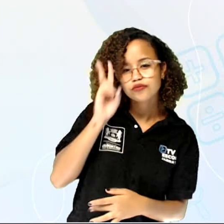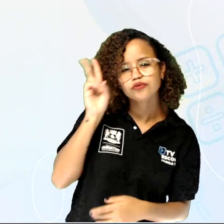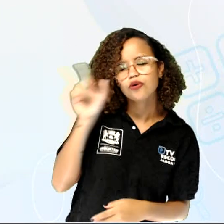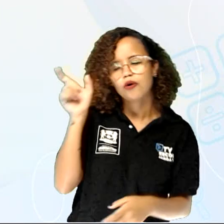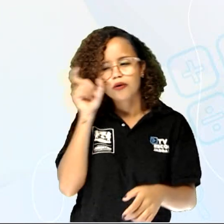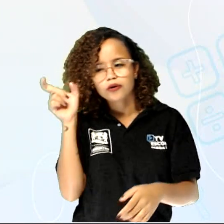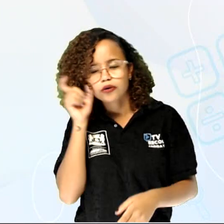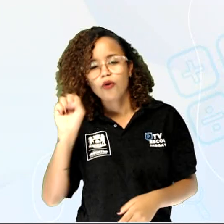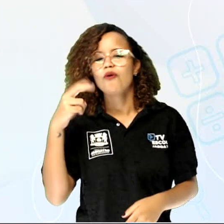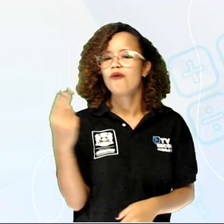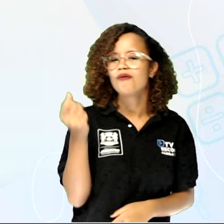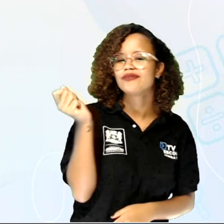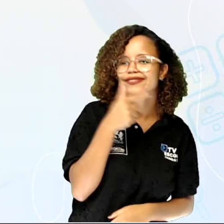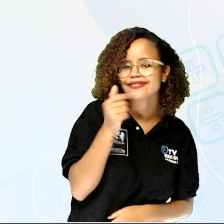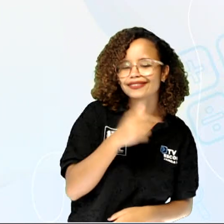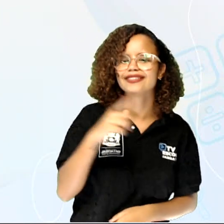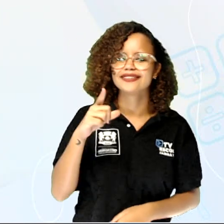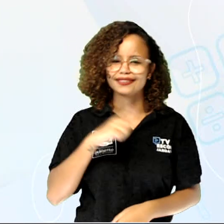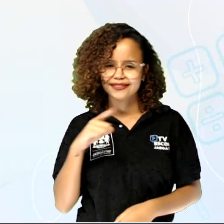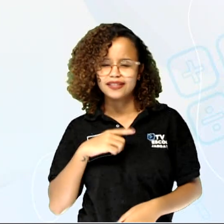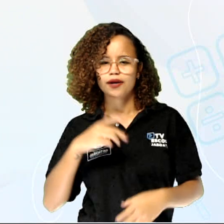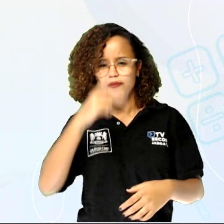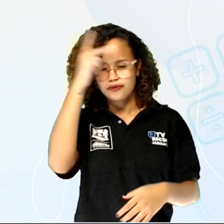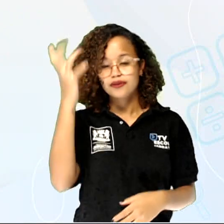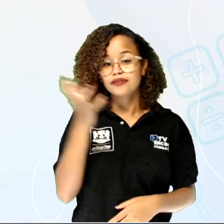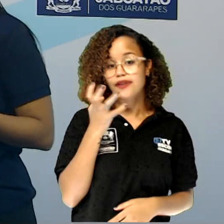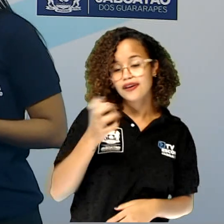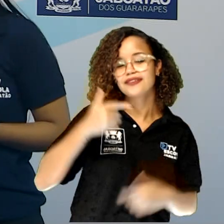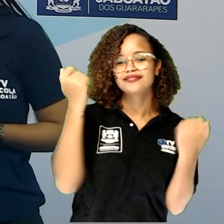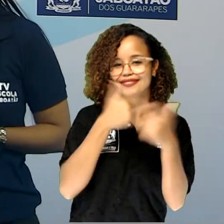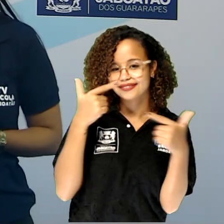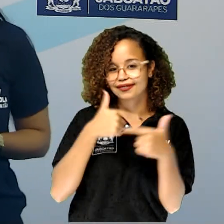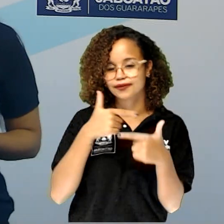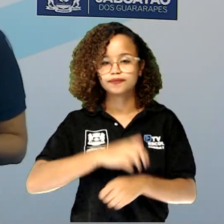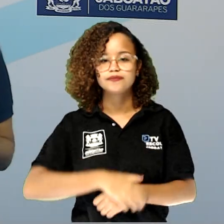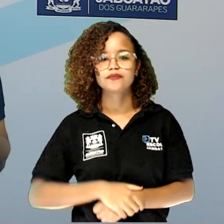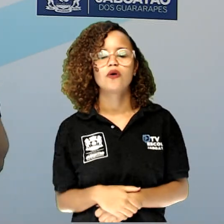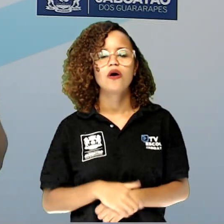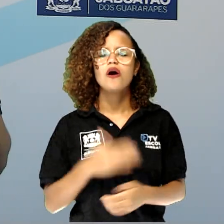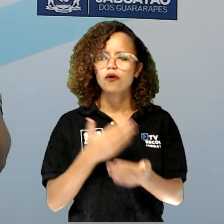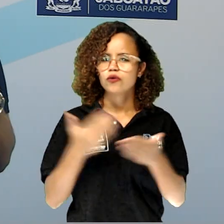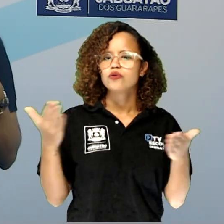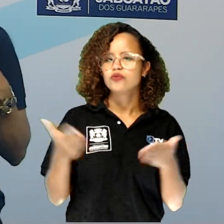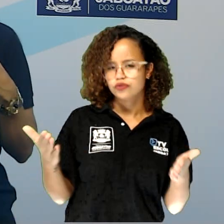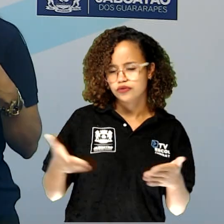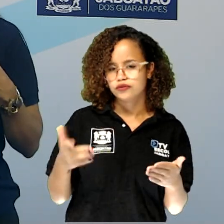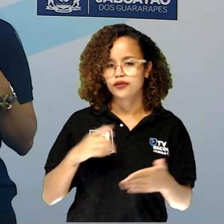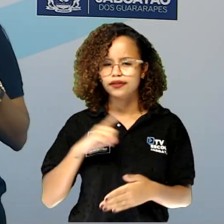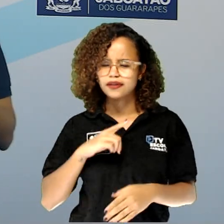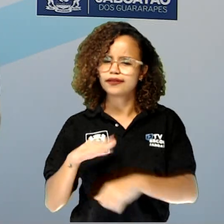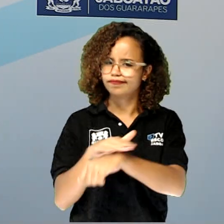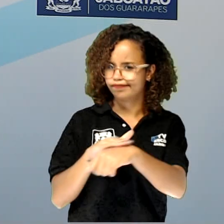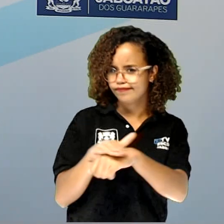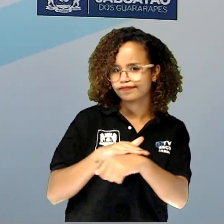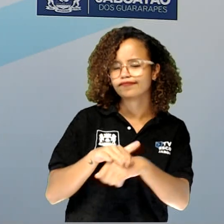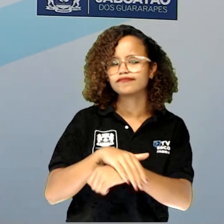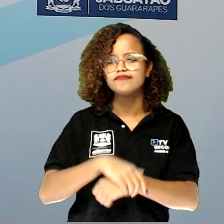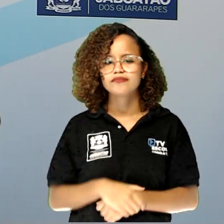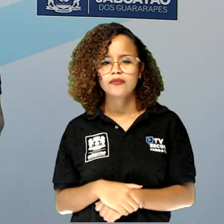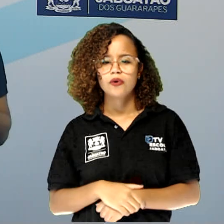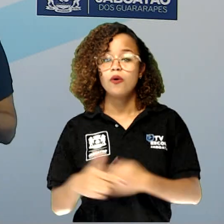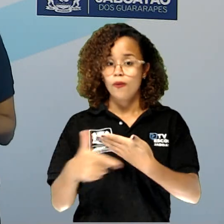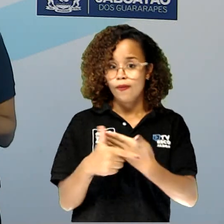ou engraçada que geralmente tem o intuito de provocar um riso. A que a gente viu agora, ela tinha esse diálogo, né? E a